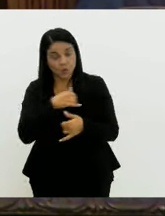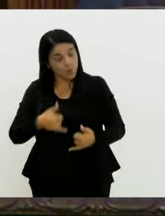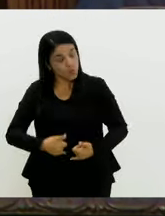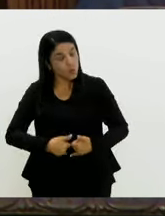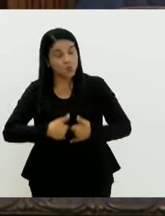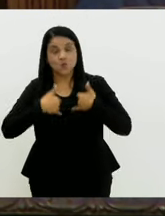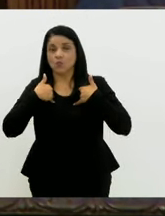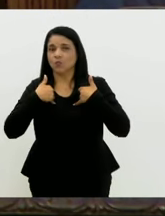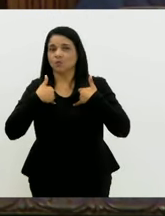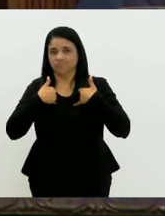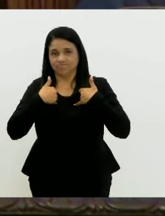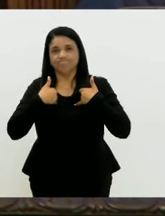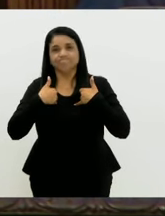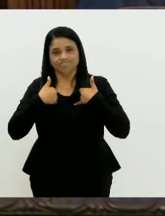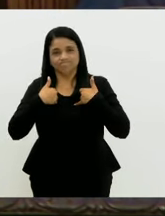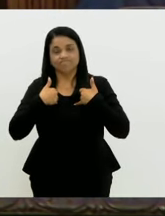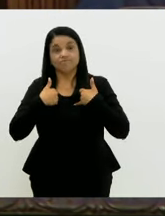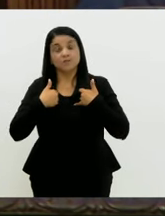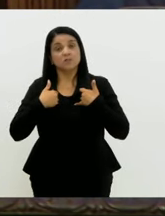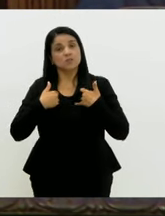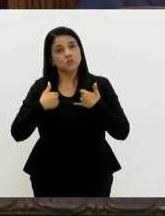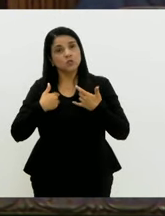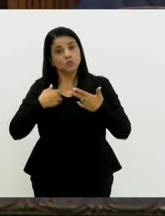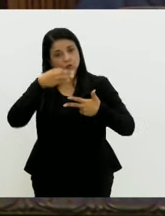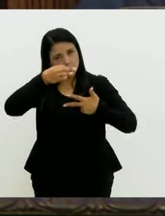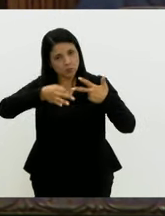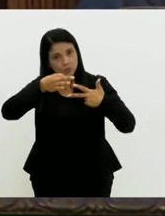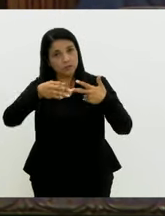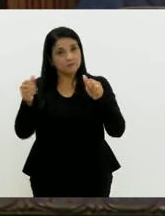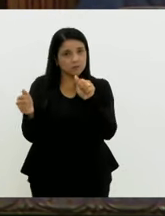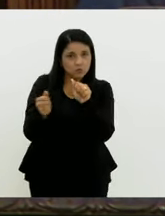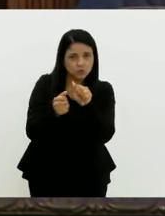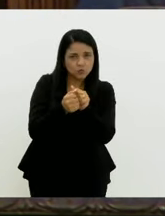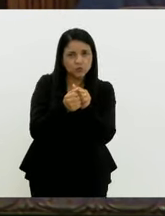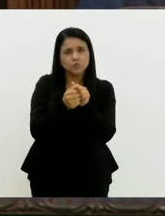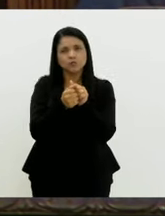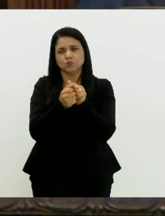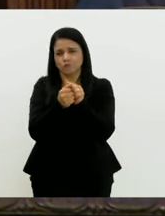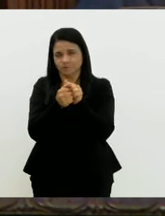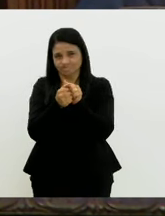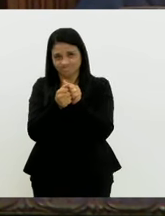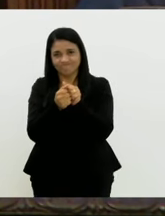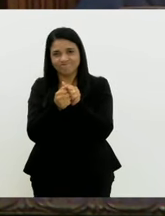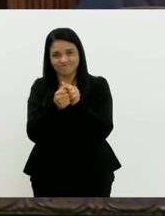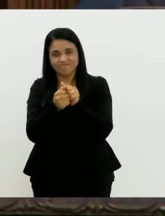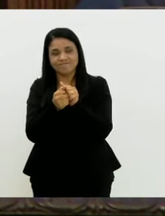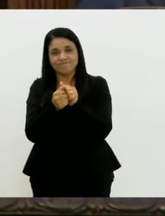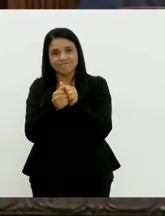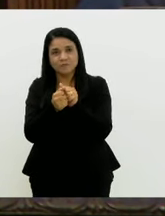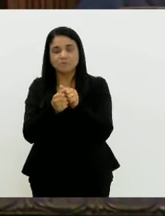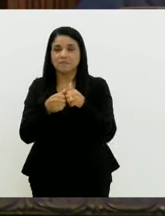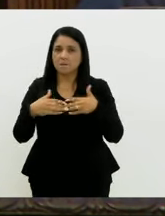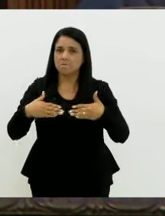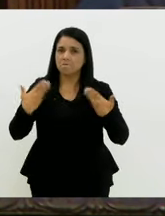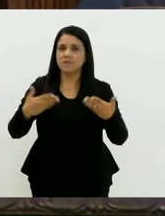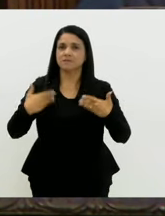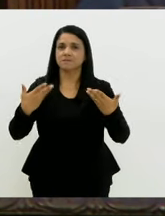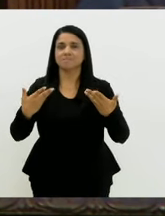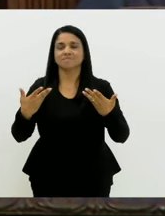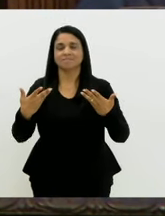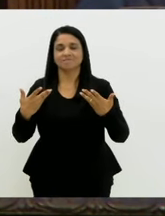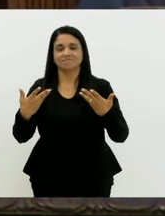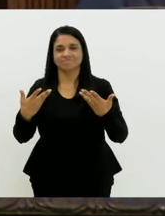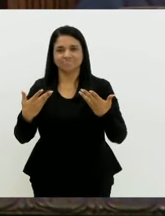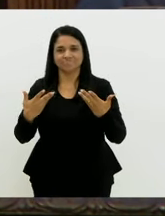imenso. E o Judiciário quer estar ao lado dos senhores, quer estar participar dessa alegria de deixarmos o